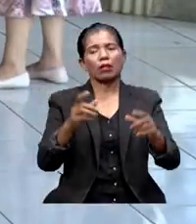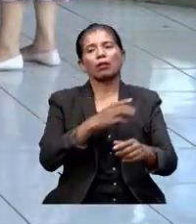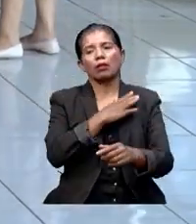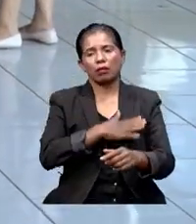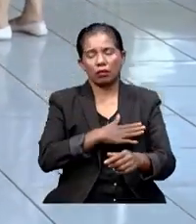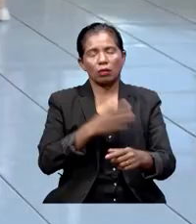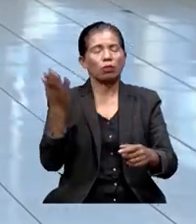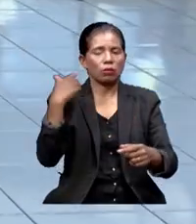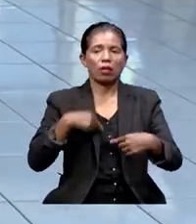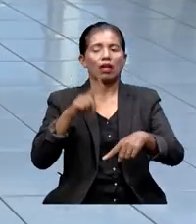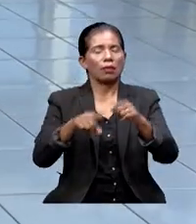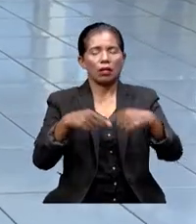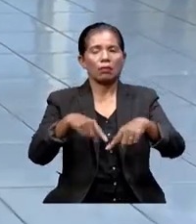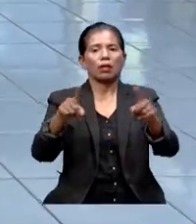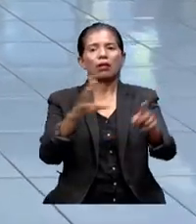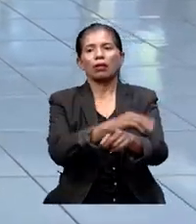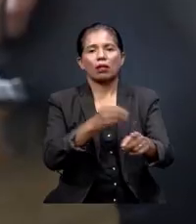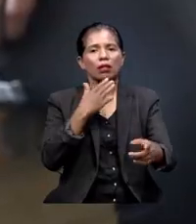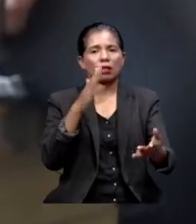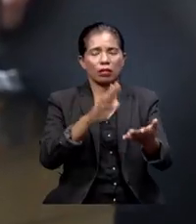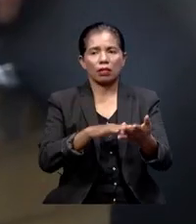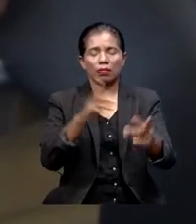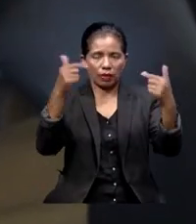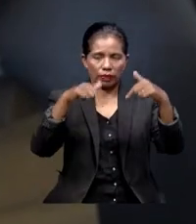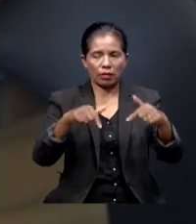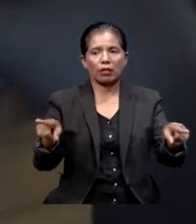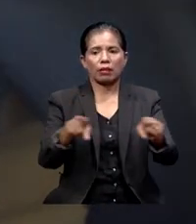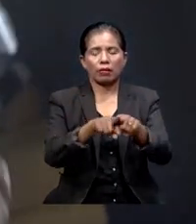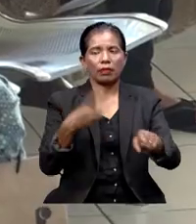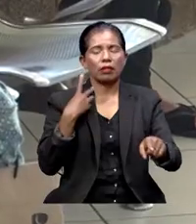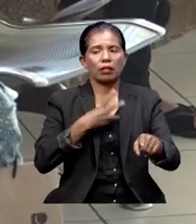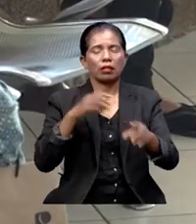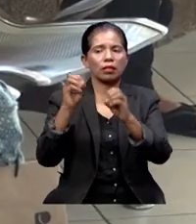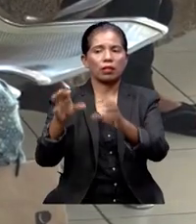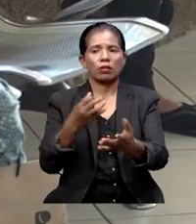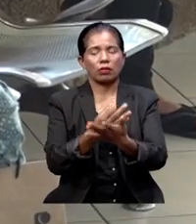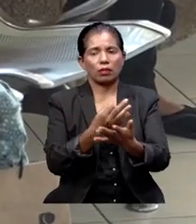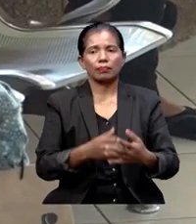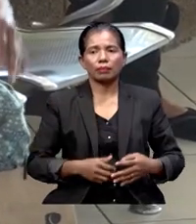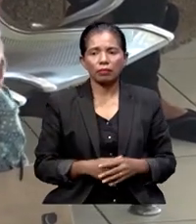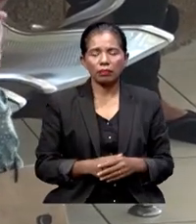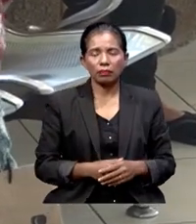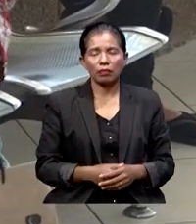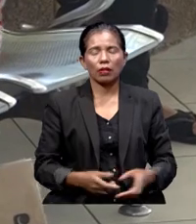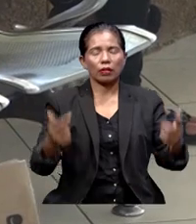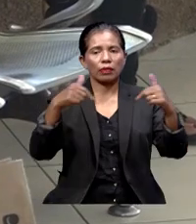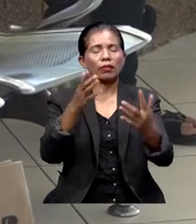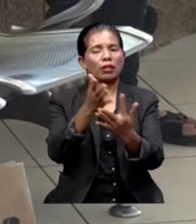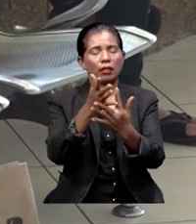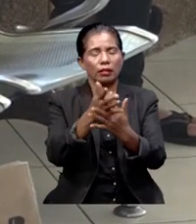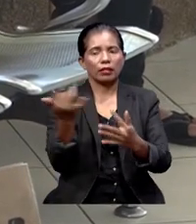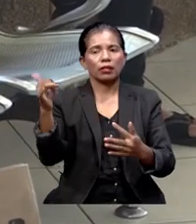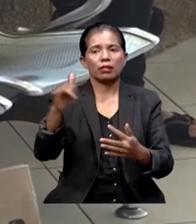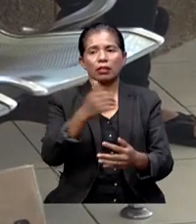vai dizer que do que vai ter mas o tratamento já viu harco fila que não anessa dei está se foi outra entrar agora todo te claro mas